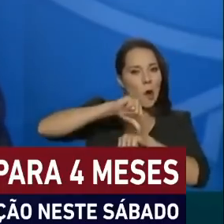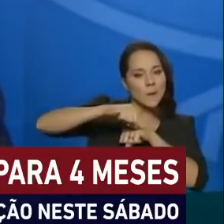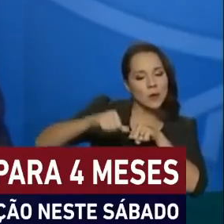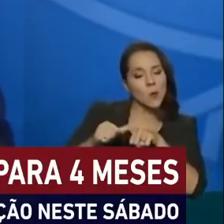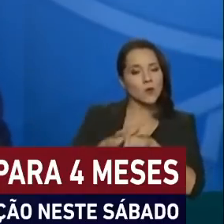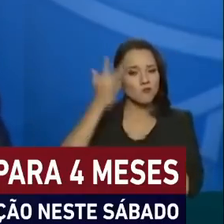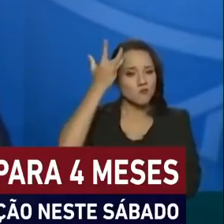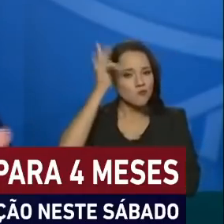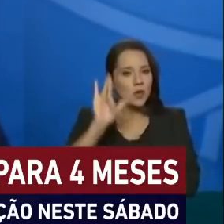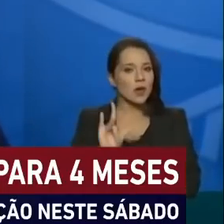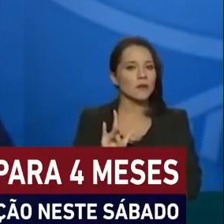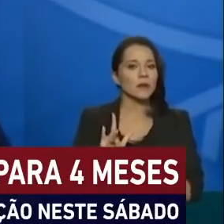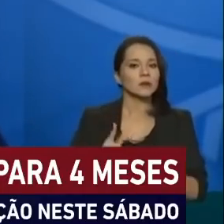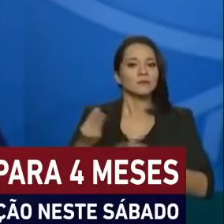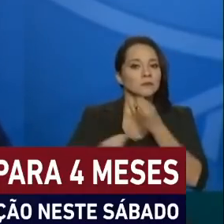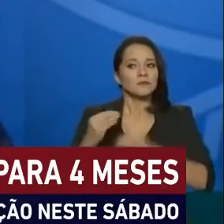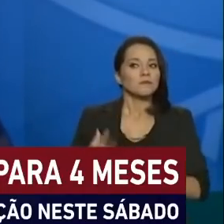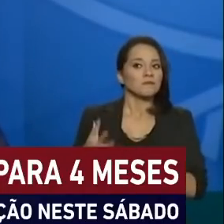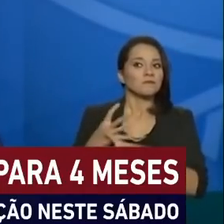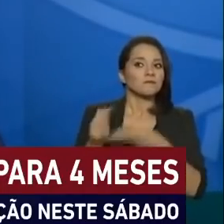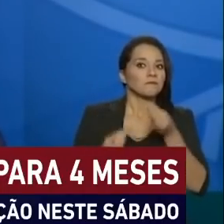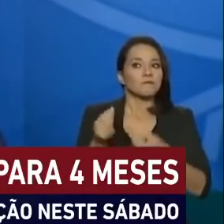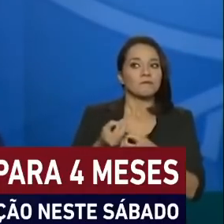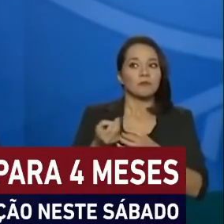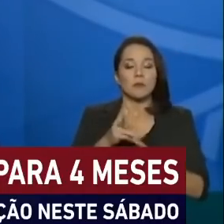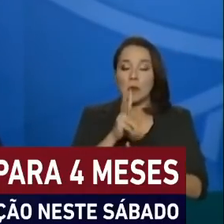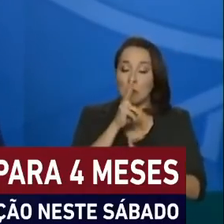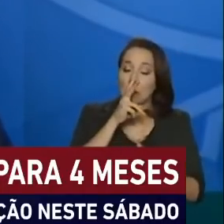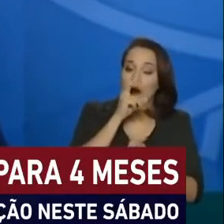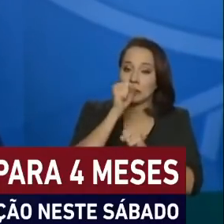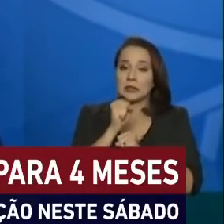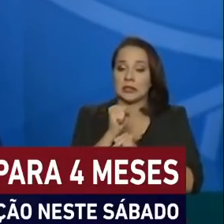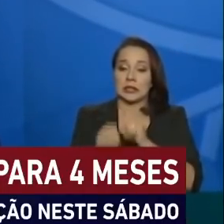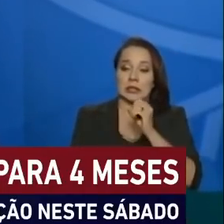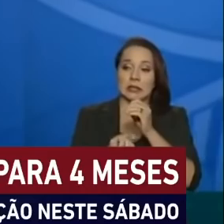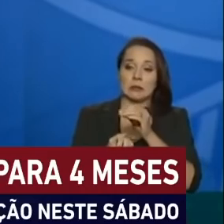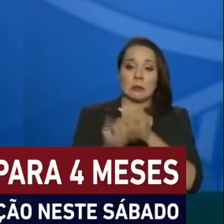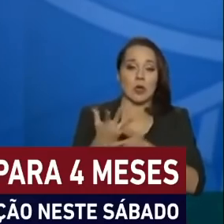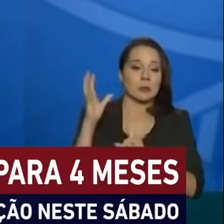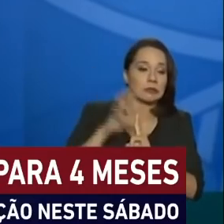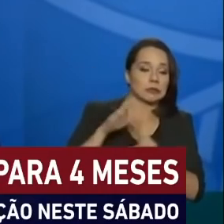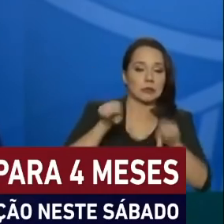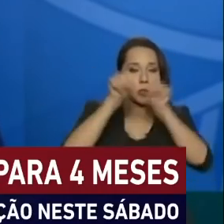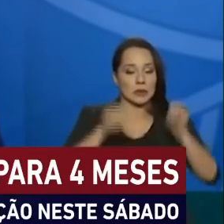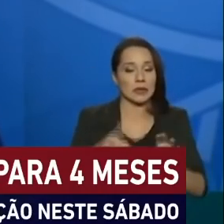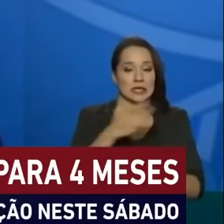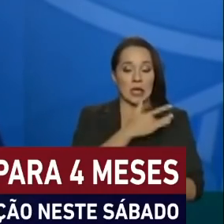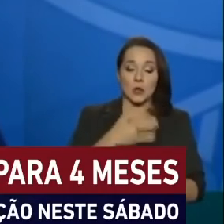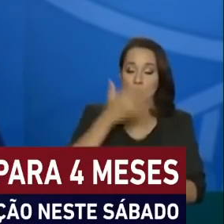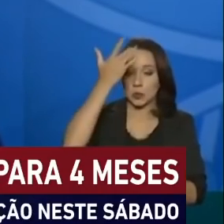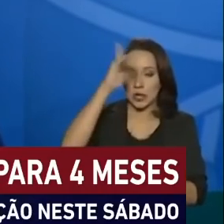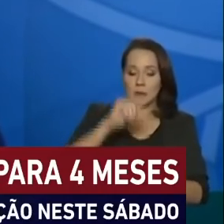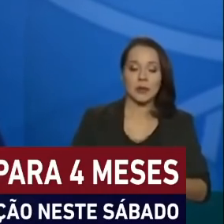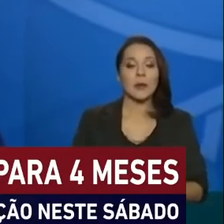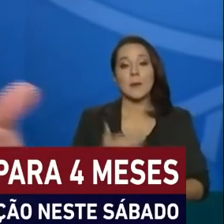com a modificação será publicada na segunda-feira. Queiroga pediu à população que se informe sobre o calendário vacinal do município